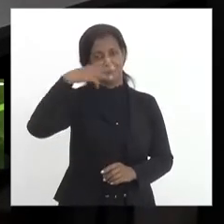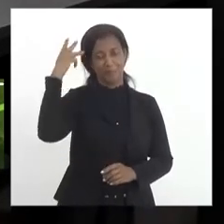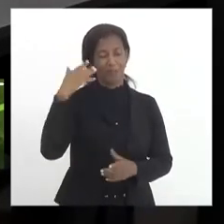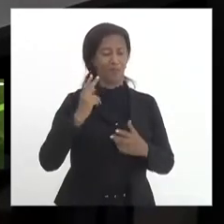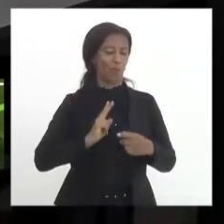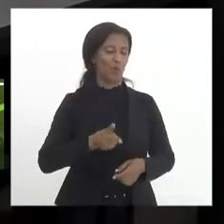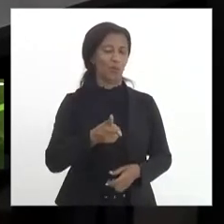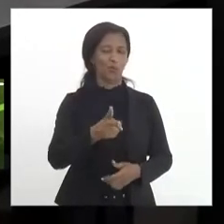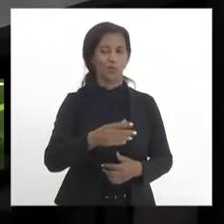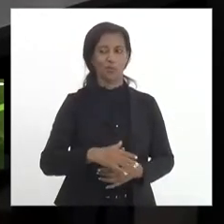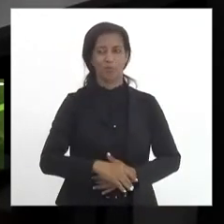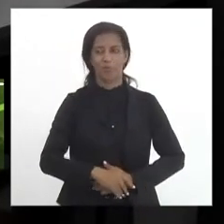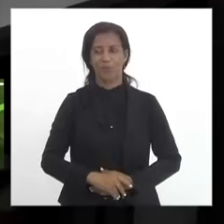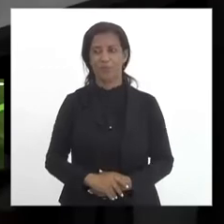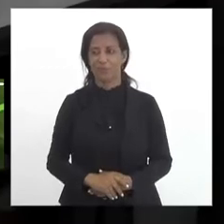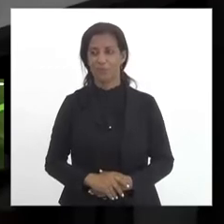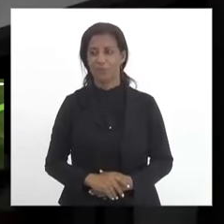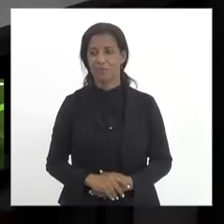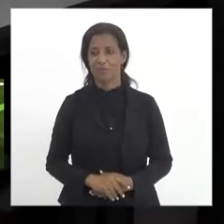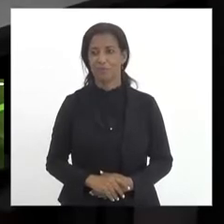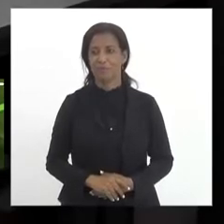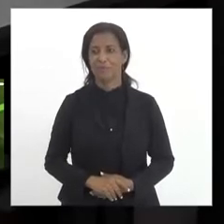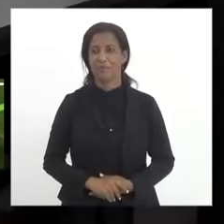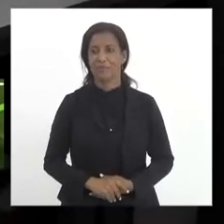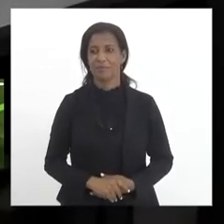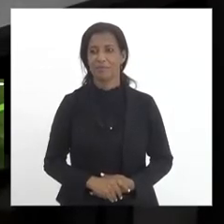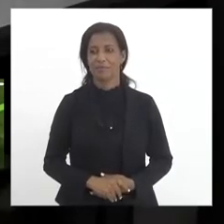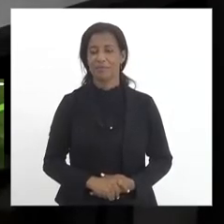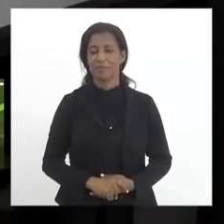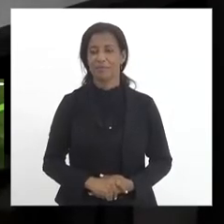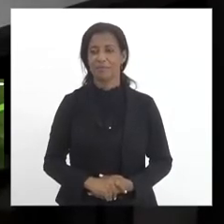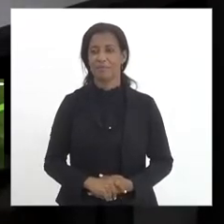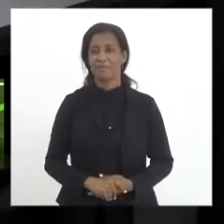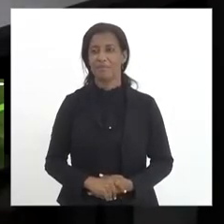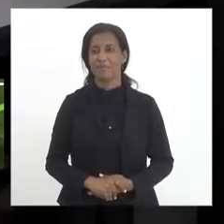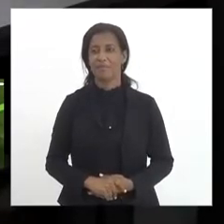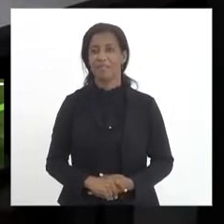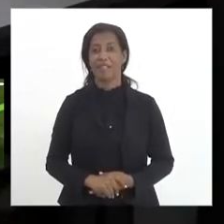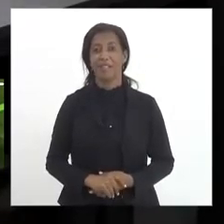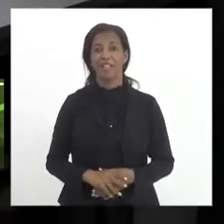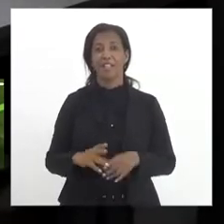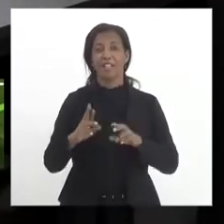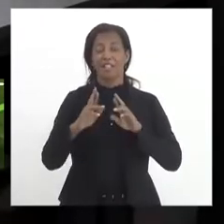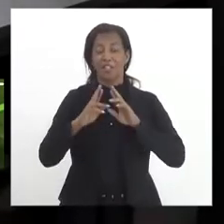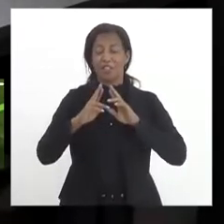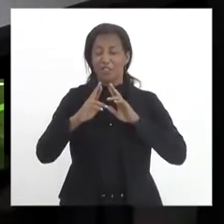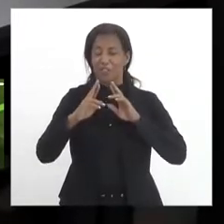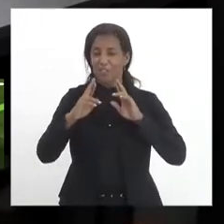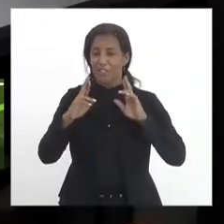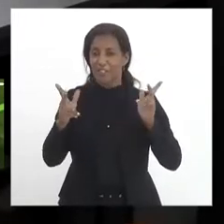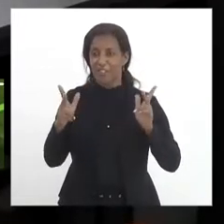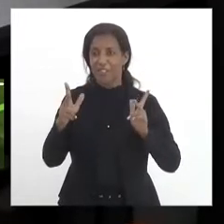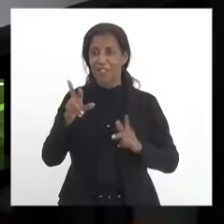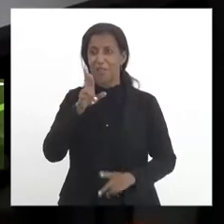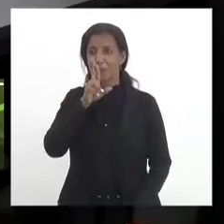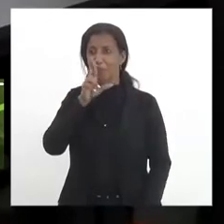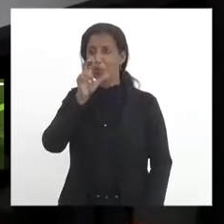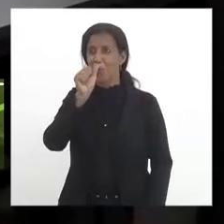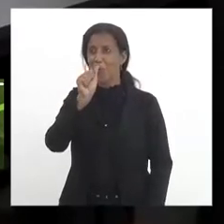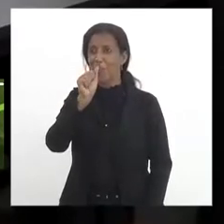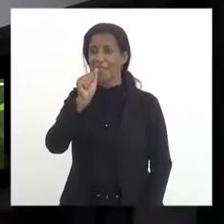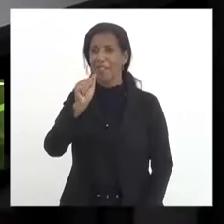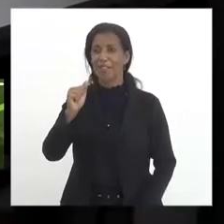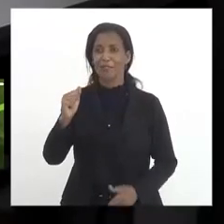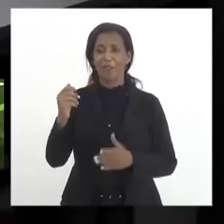na pauta. Trouxe a história. O divergente do Amorim foi tão alto aqui que eu quero parar lá do